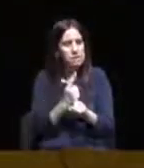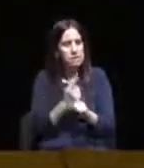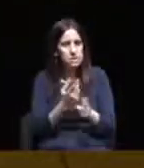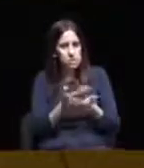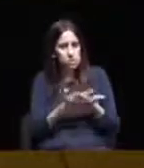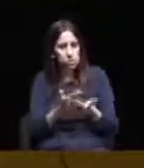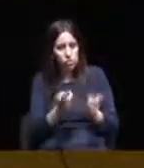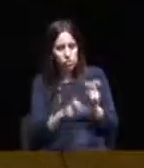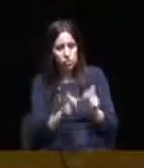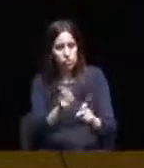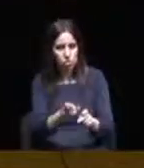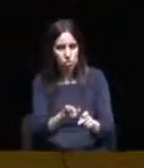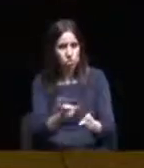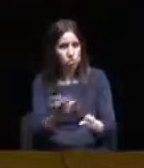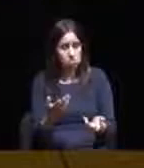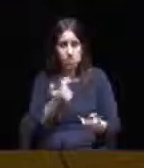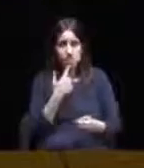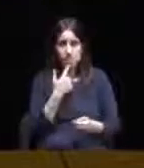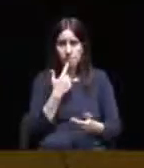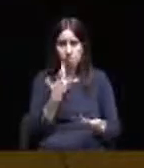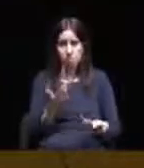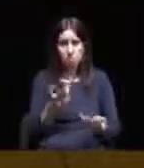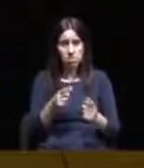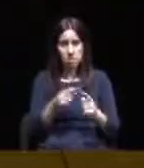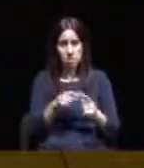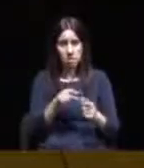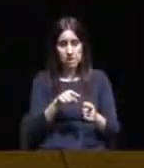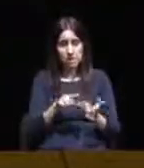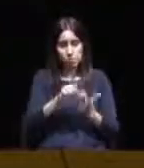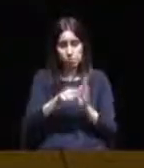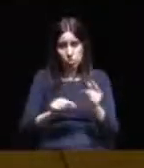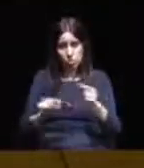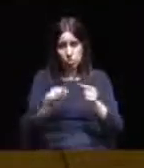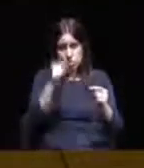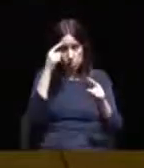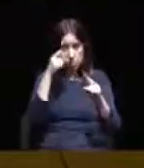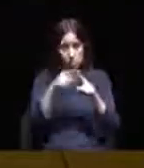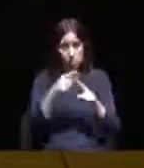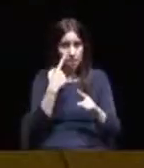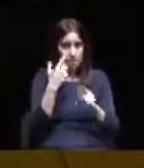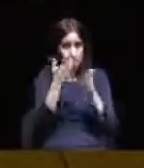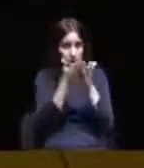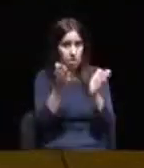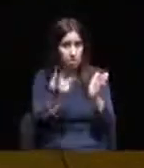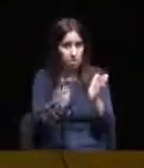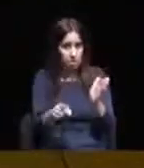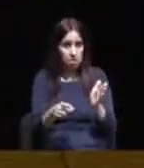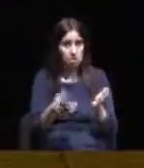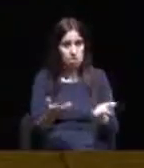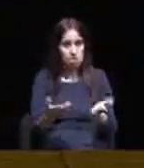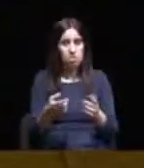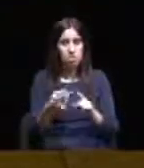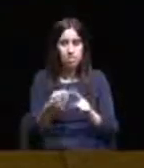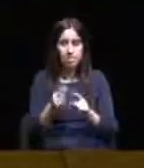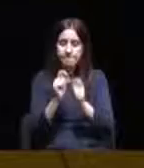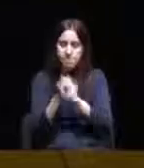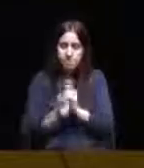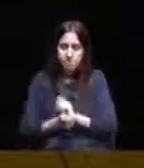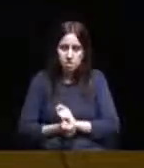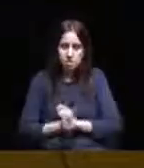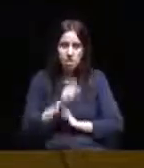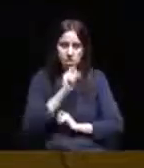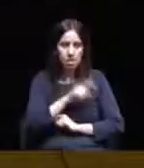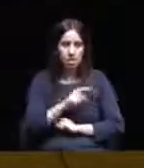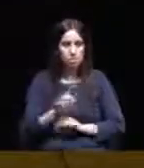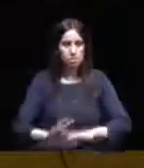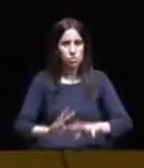diligências, entretanto, efetuadas. Afinal, o objetivo de discutir projetos pressupõe alguma abertura para dar lugar às devidas